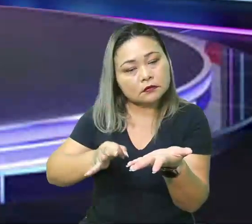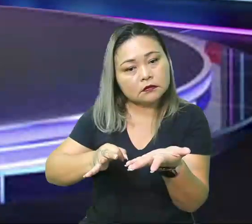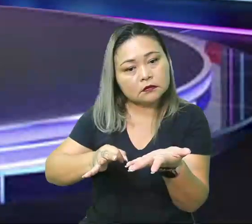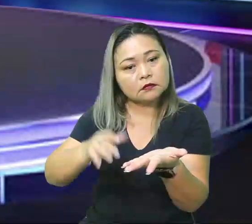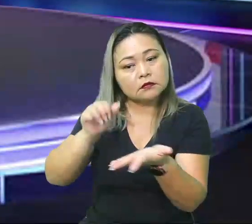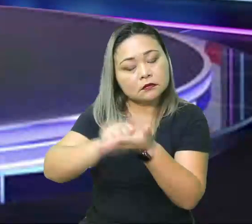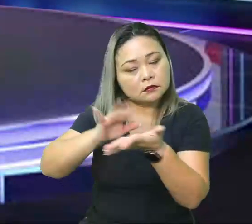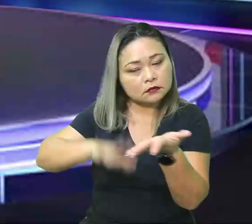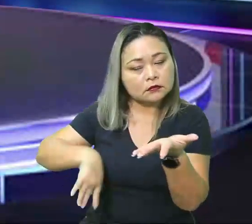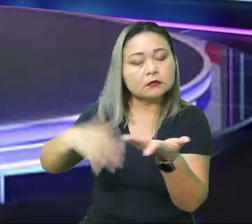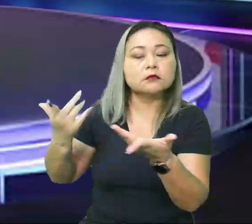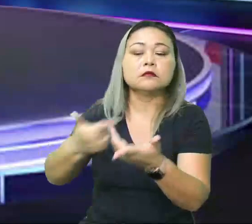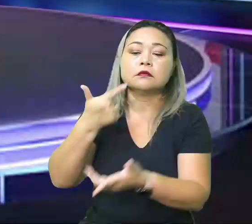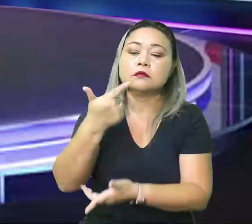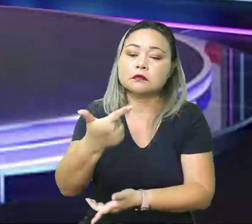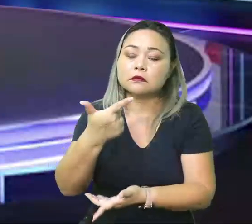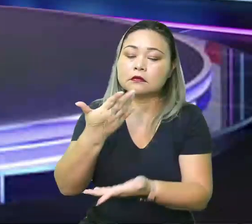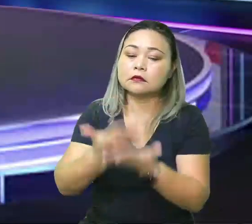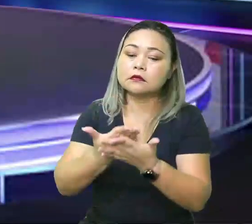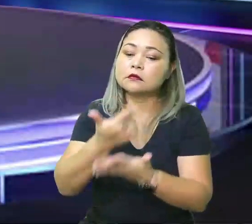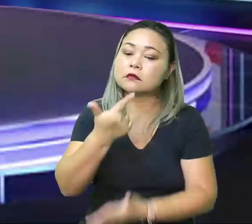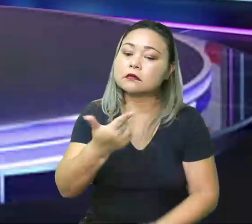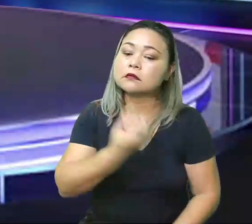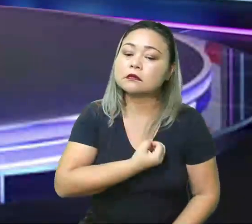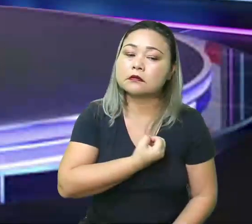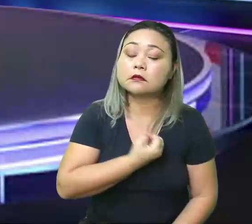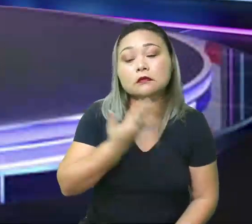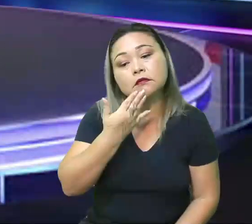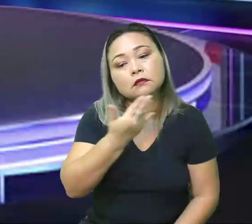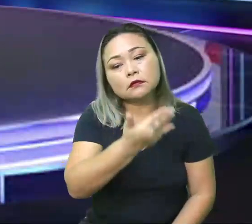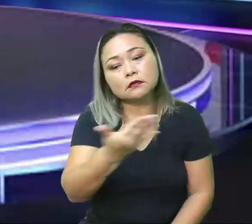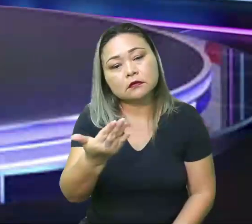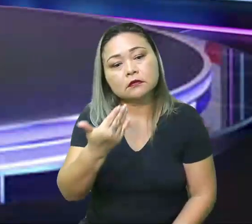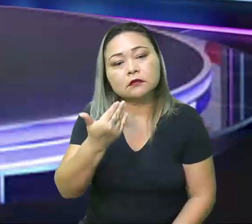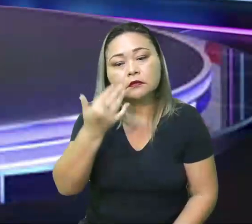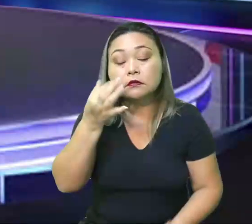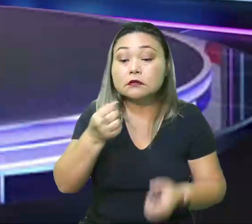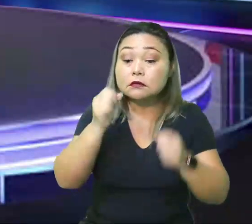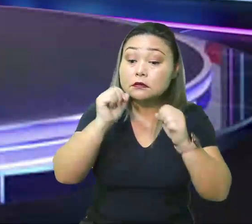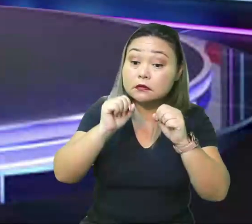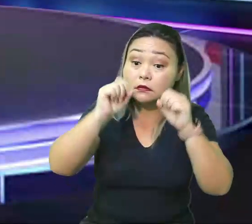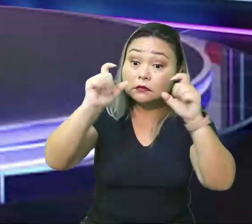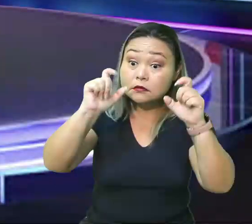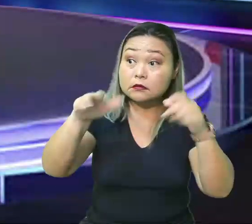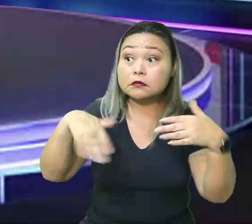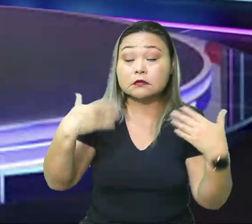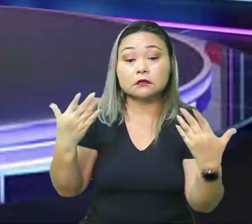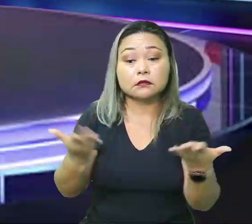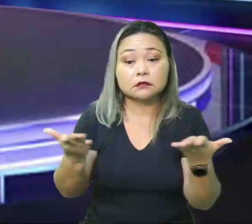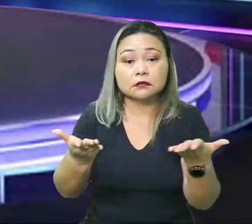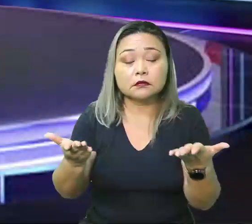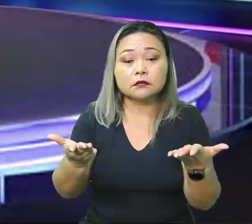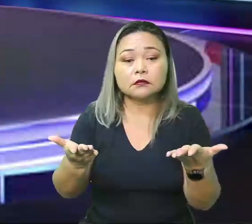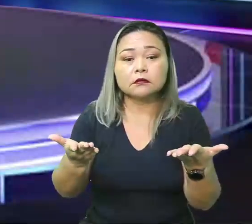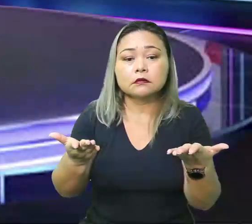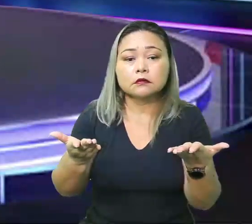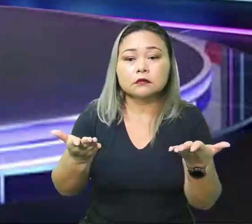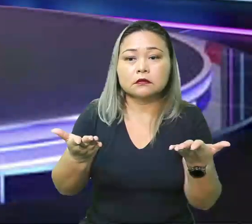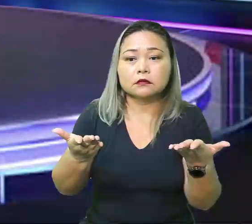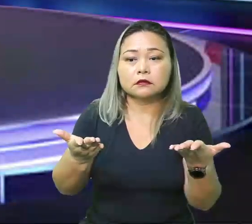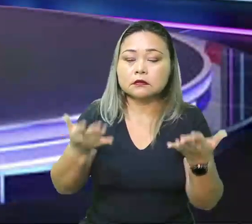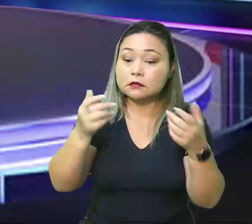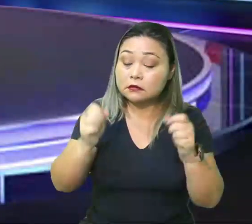A atividade da aula 2. E aí, eu peço a você que você preste bastante atenção agora, tá bom? Fique